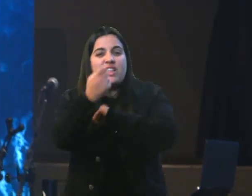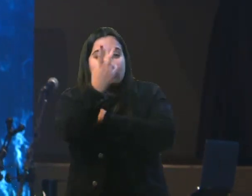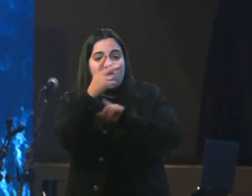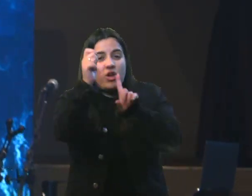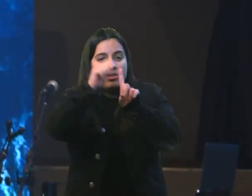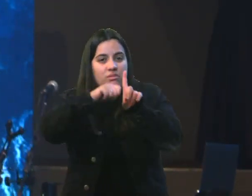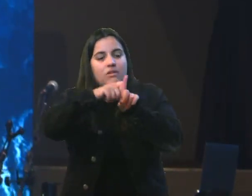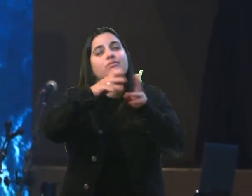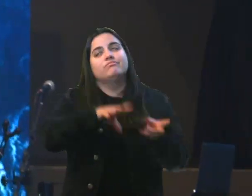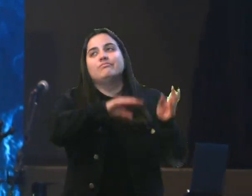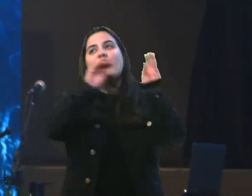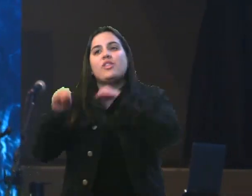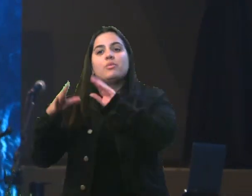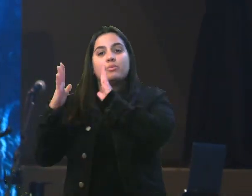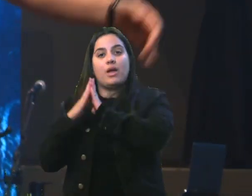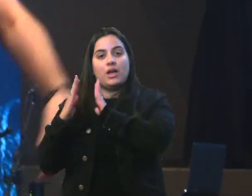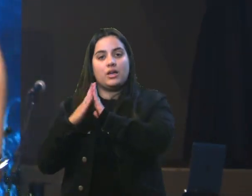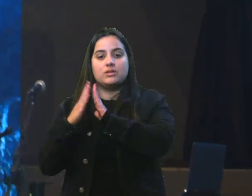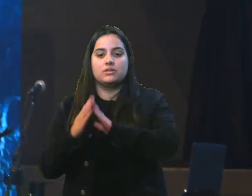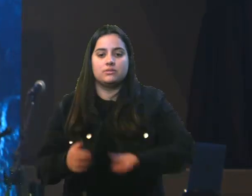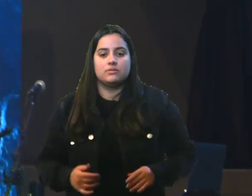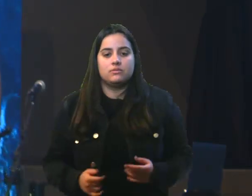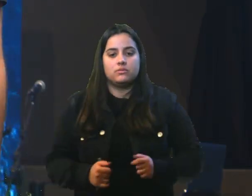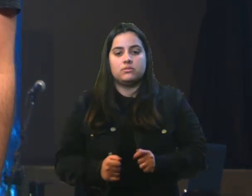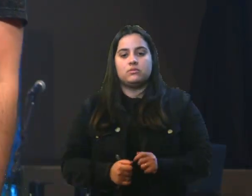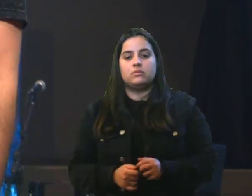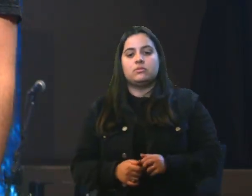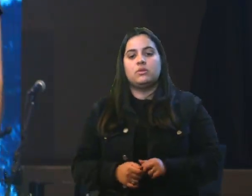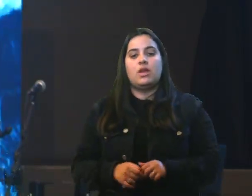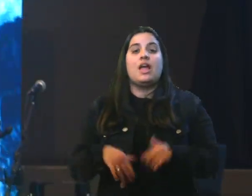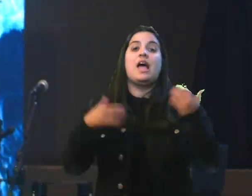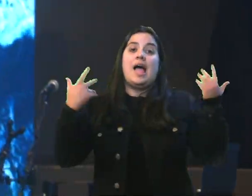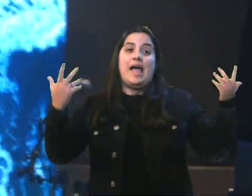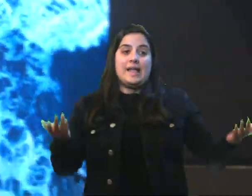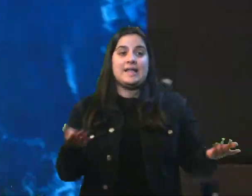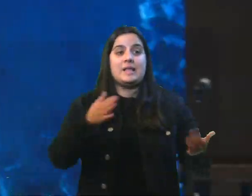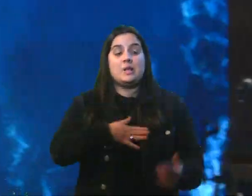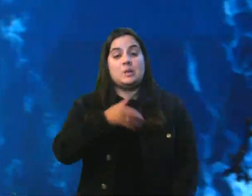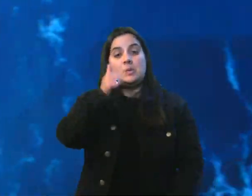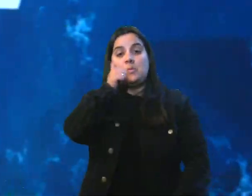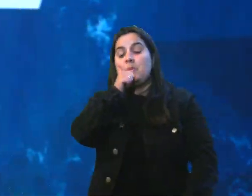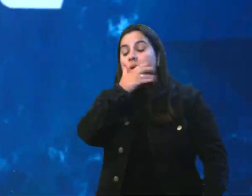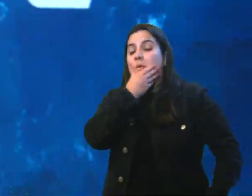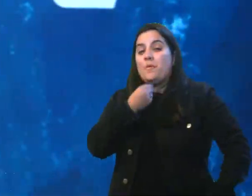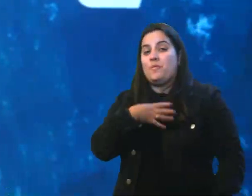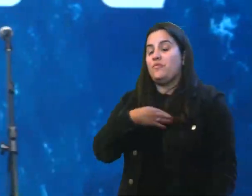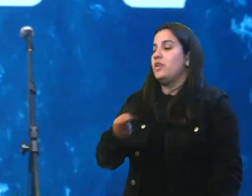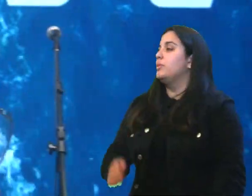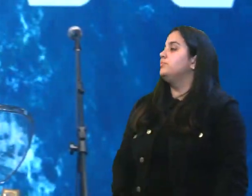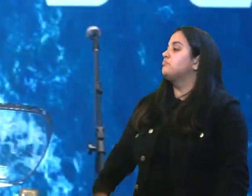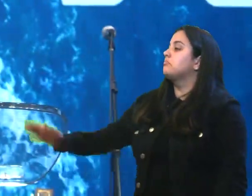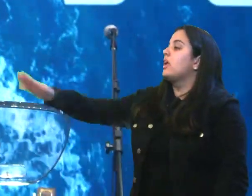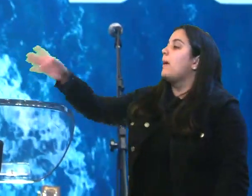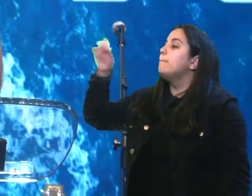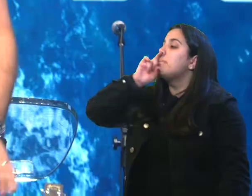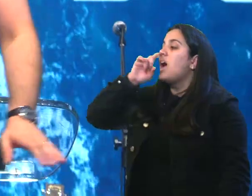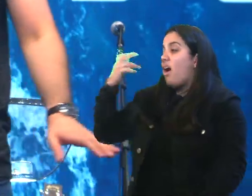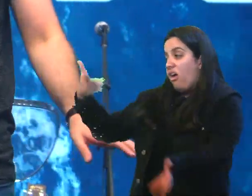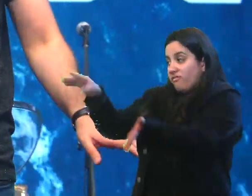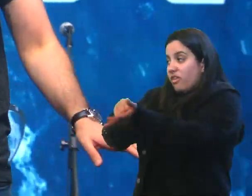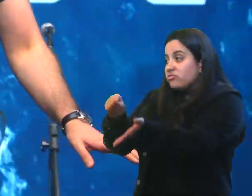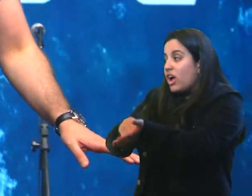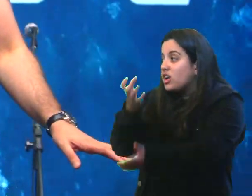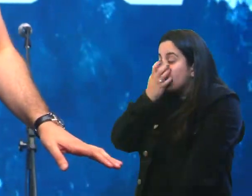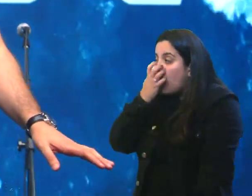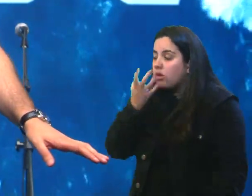meses nos mudamos para uma casa. Aí chegou e falou, pai, agora falta o cachorro. Eu falei,